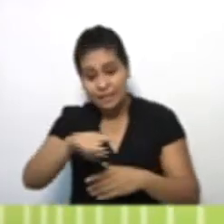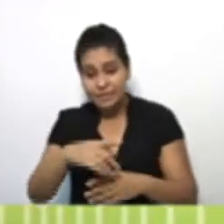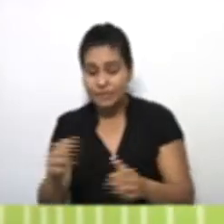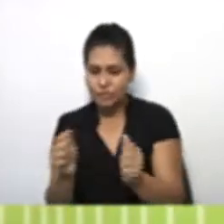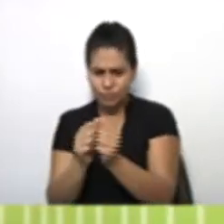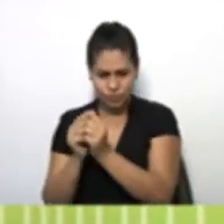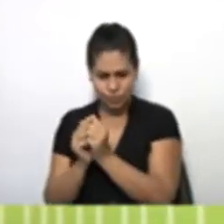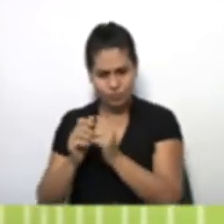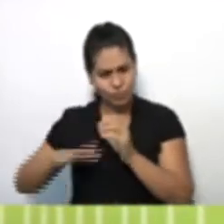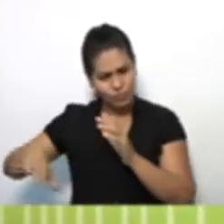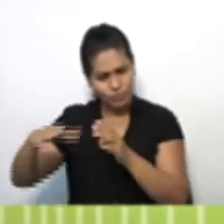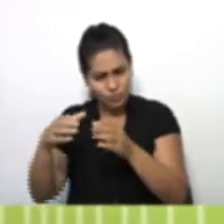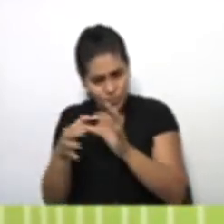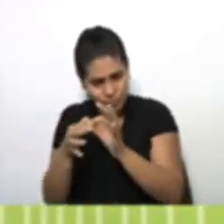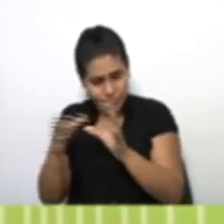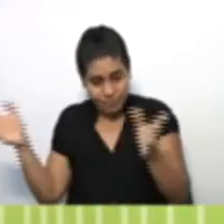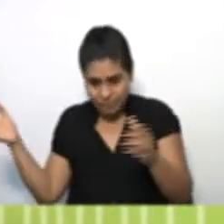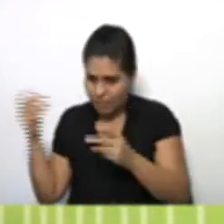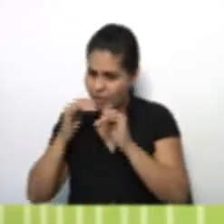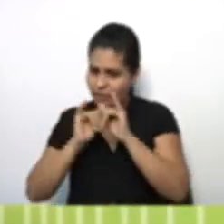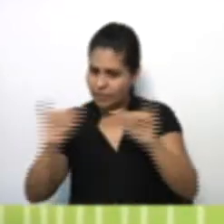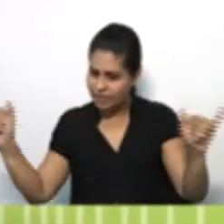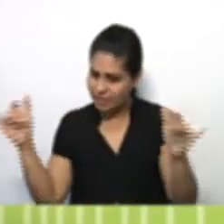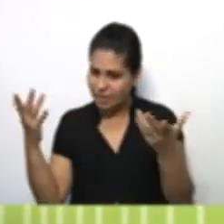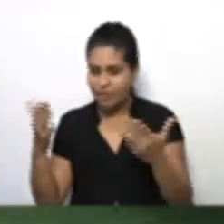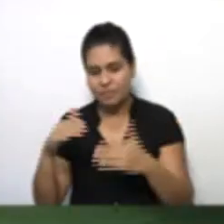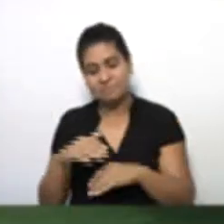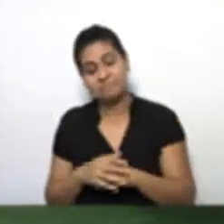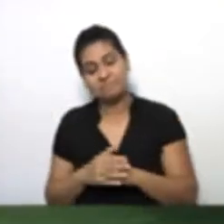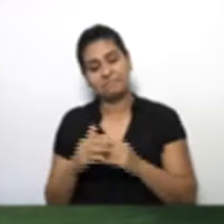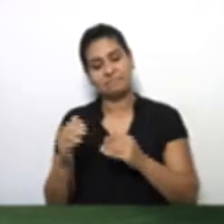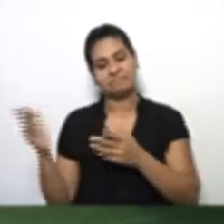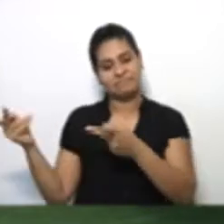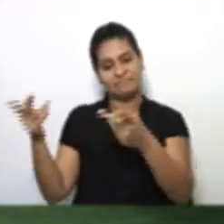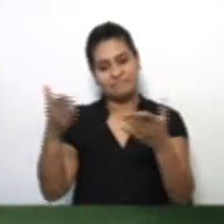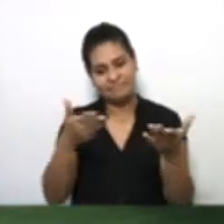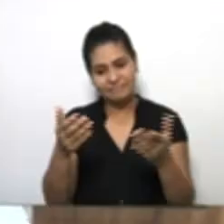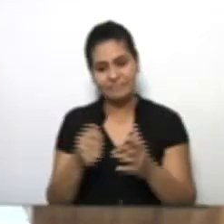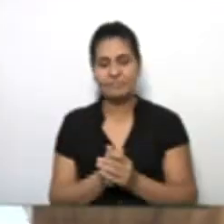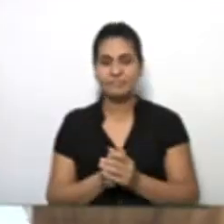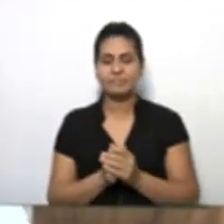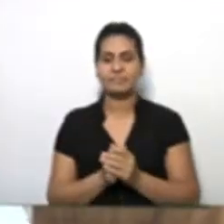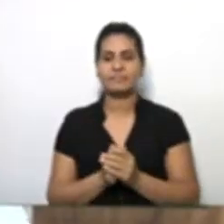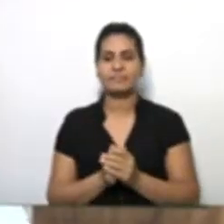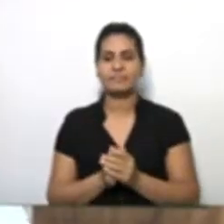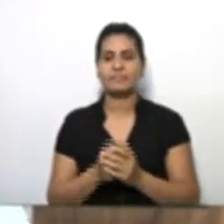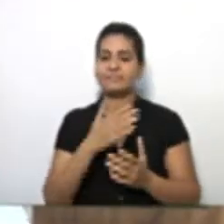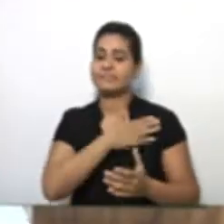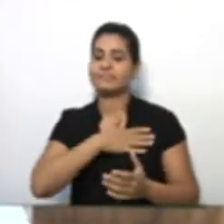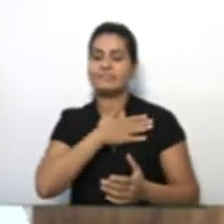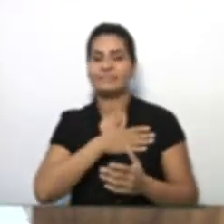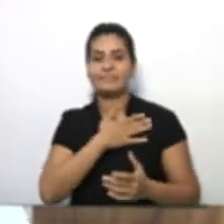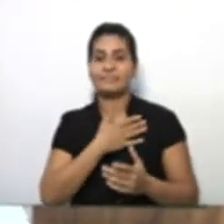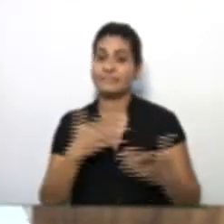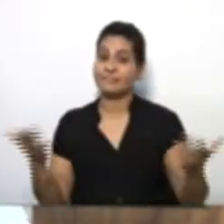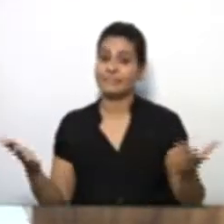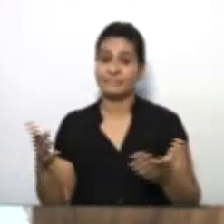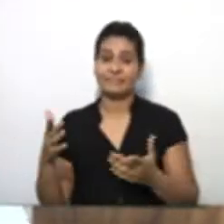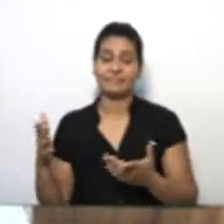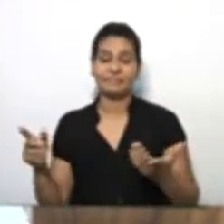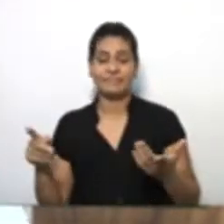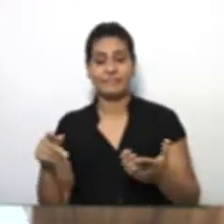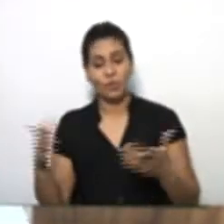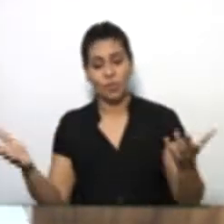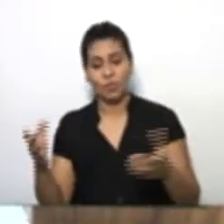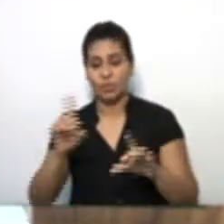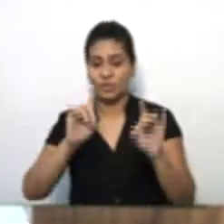nós estamos aqui. Professor Everton, algum recadinho aí, alguma coisa, um alô aí para a galera? Uma satisfação poder participar